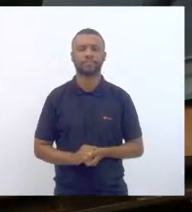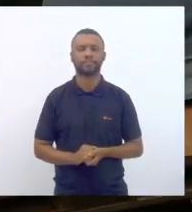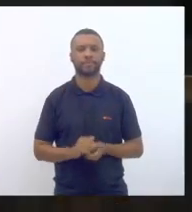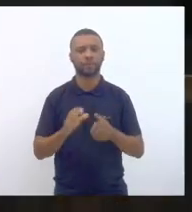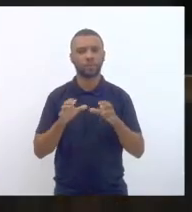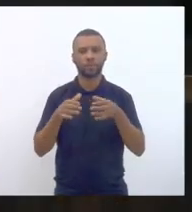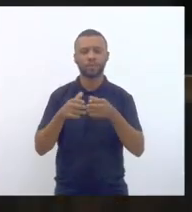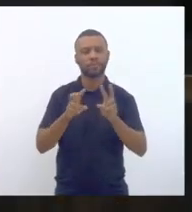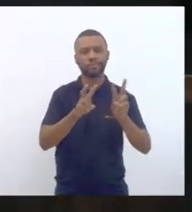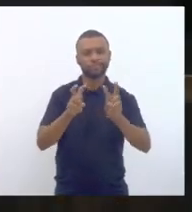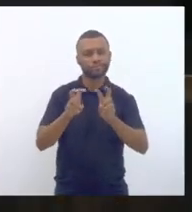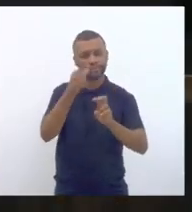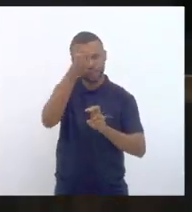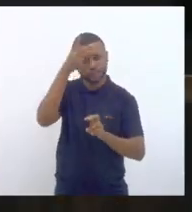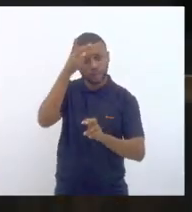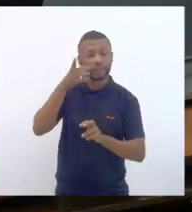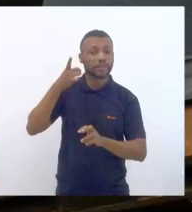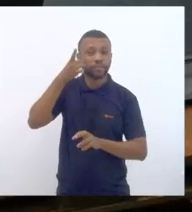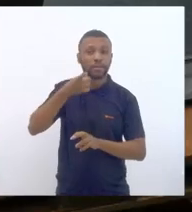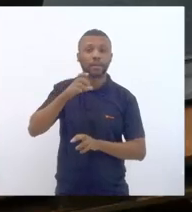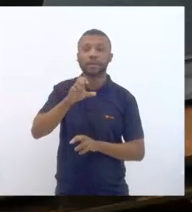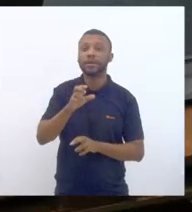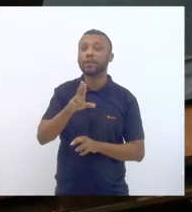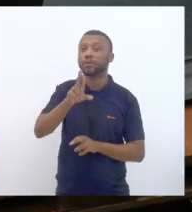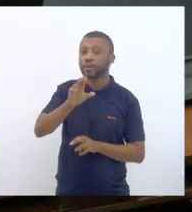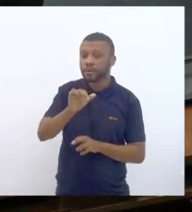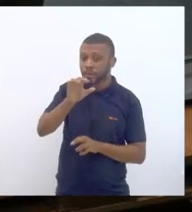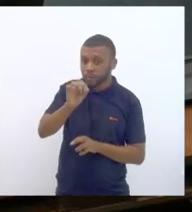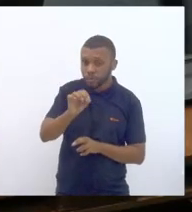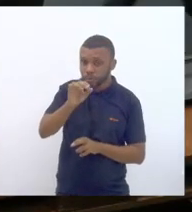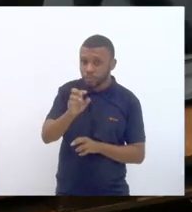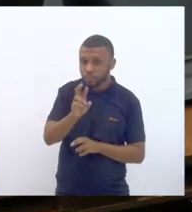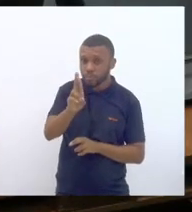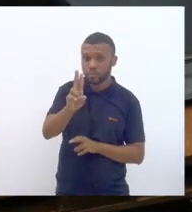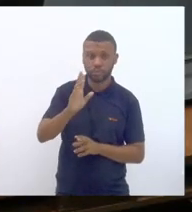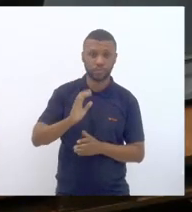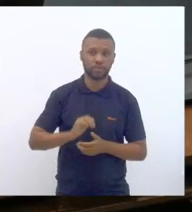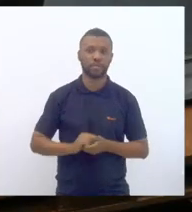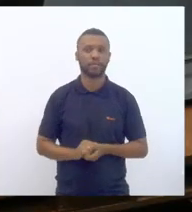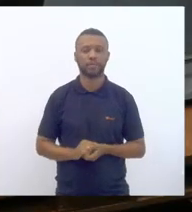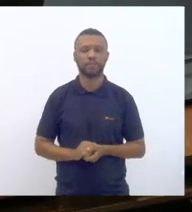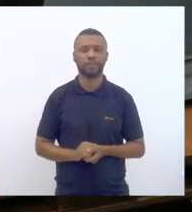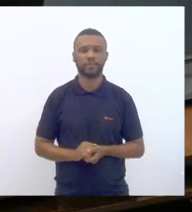Comissão de Assuntos Municipais, deputado Eurico Júnior. Deputado Eurico Júnior.